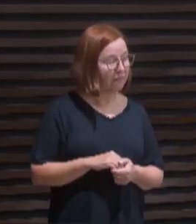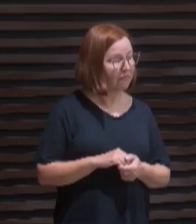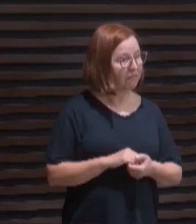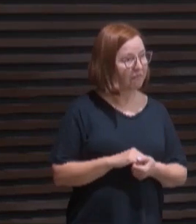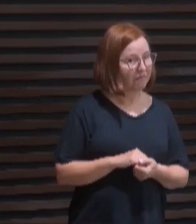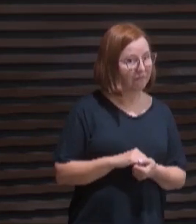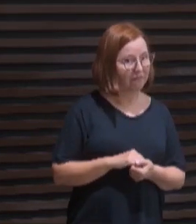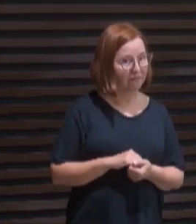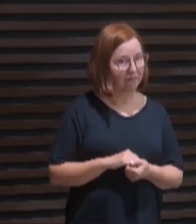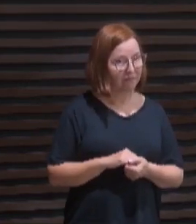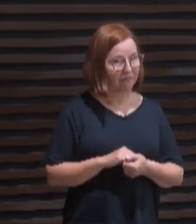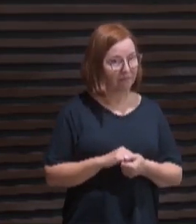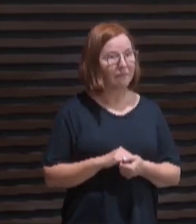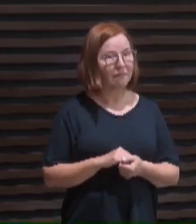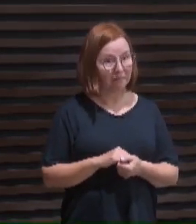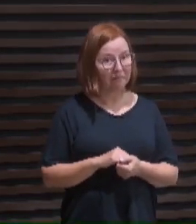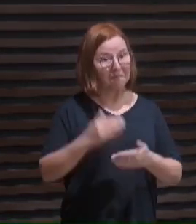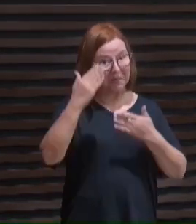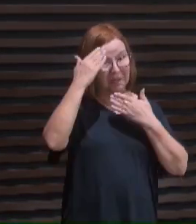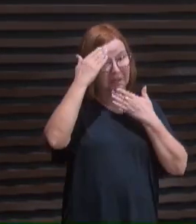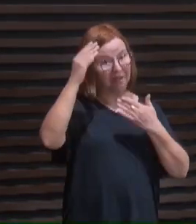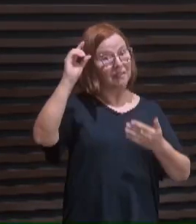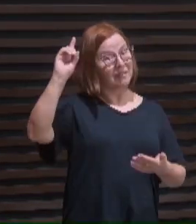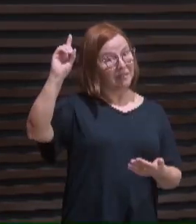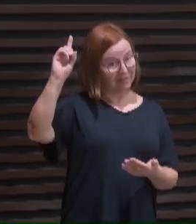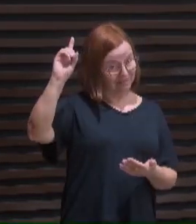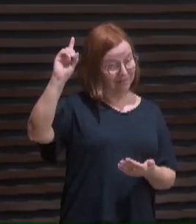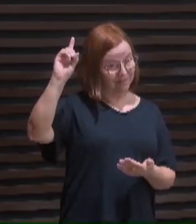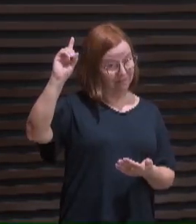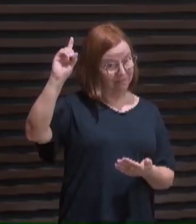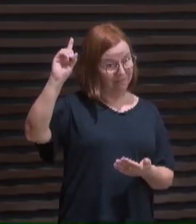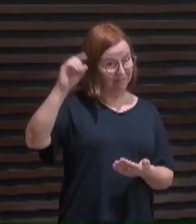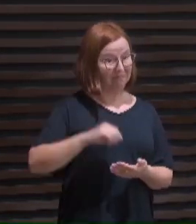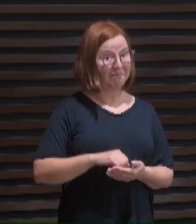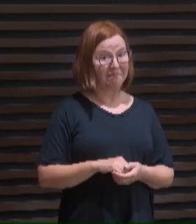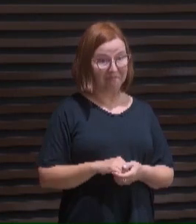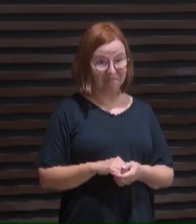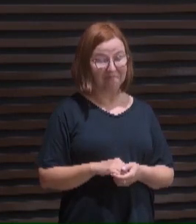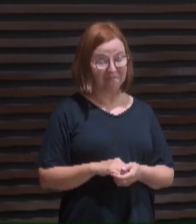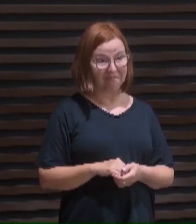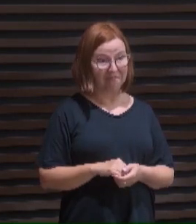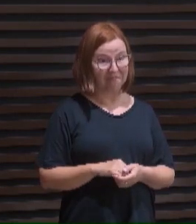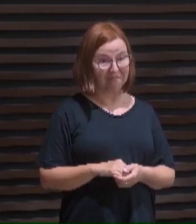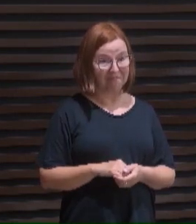Você está vendo? A gratidão é uma coisa que está faltando.